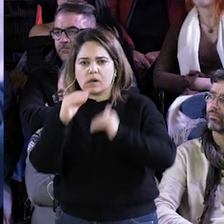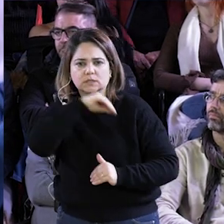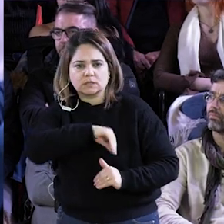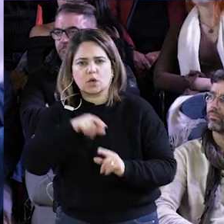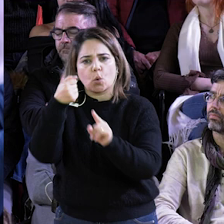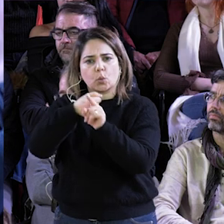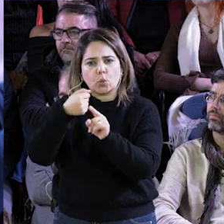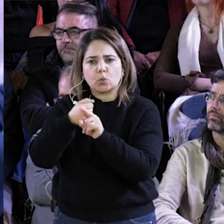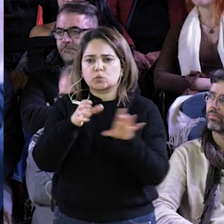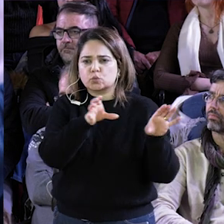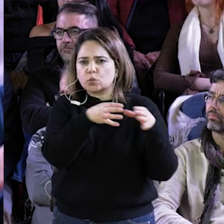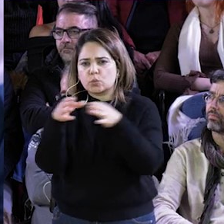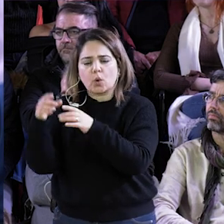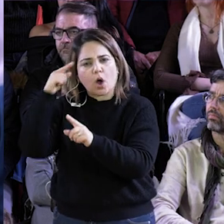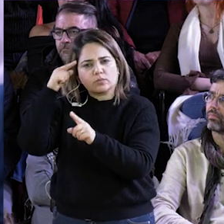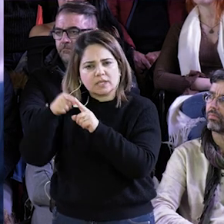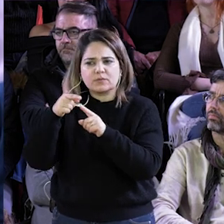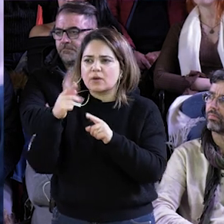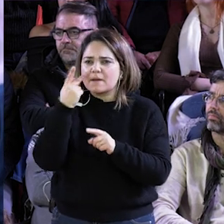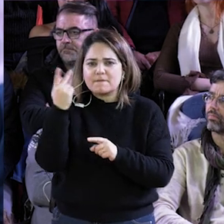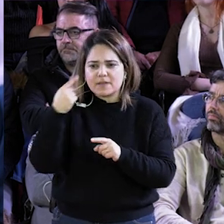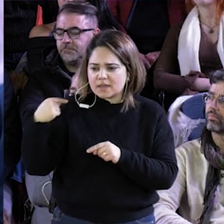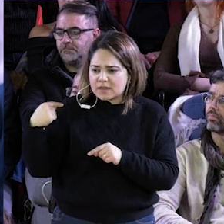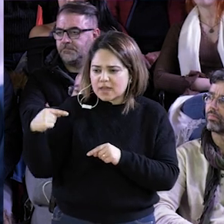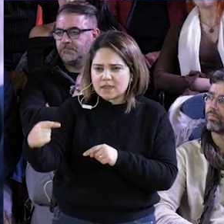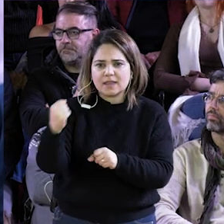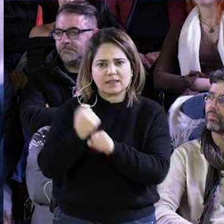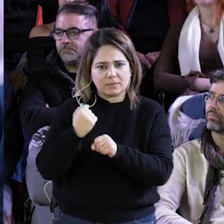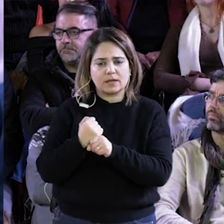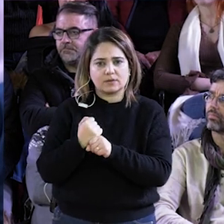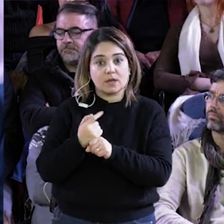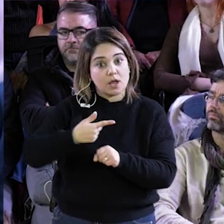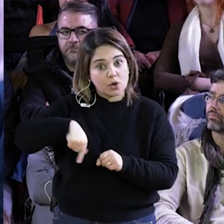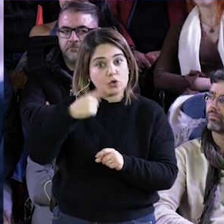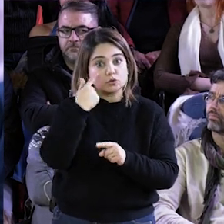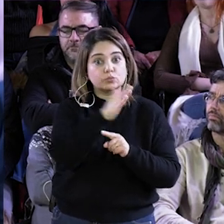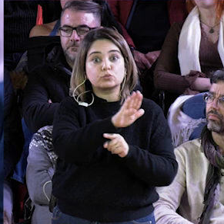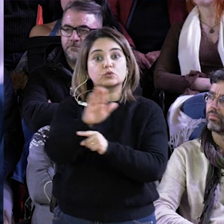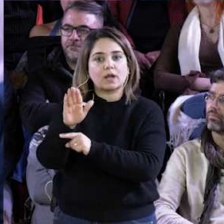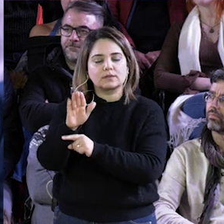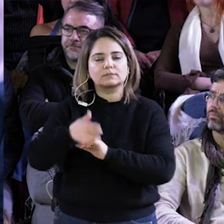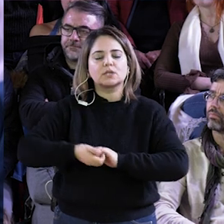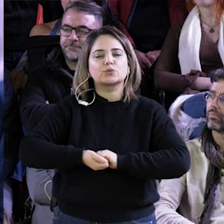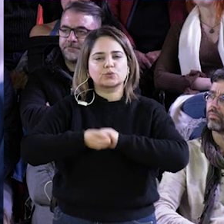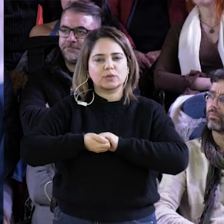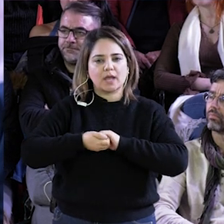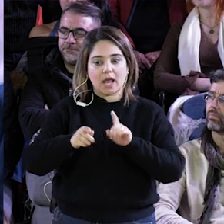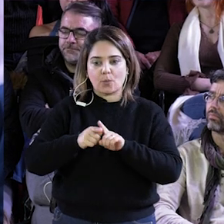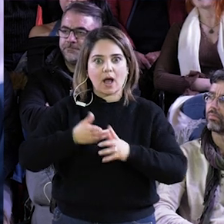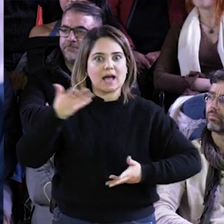de classe, das lutas pelo bem comum, da vida de quem vive do trabalho. Quisemos mostrar que solidariedade é